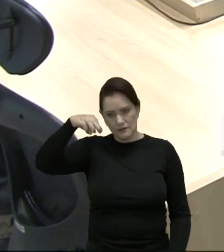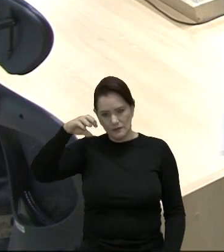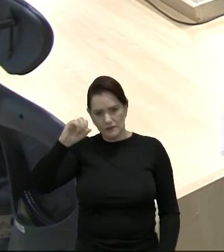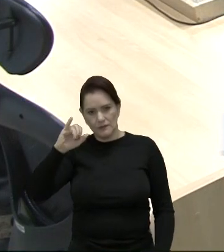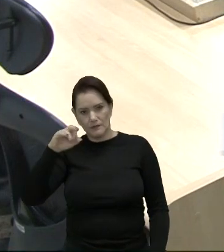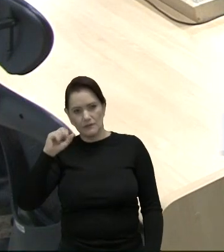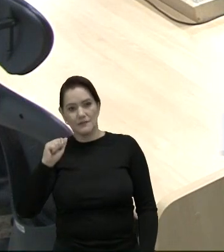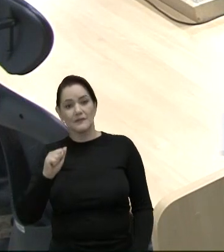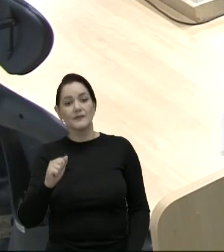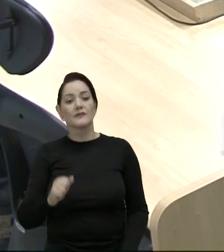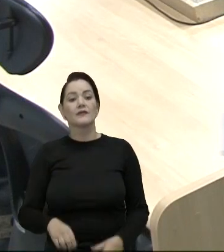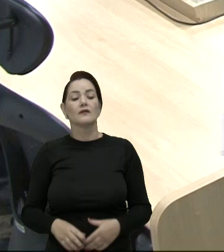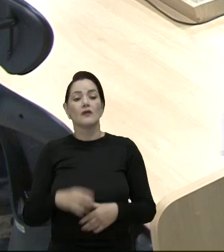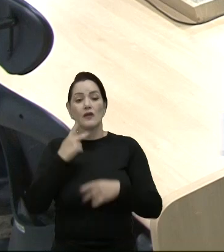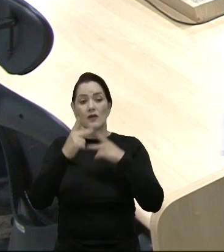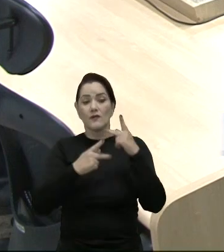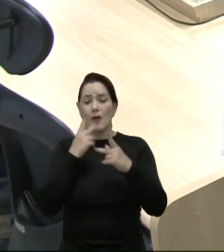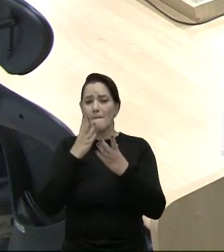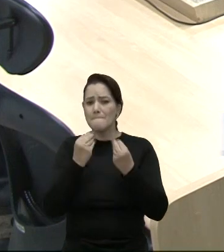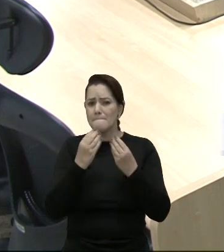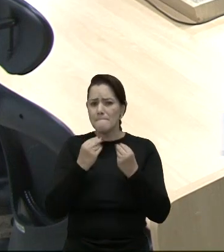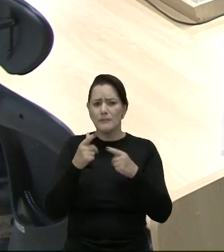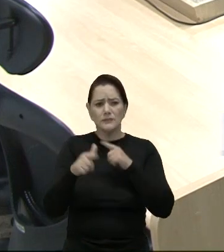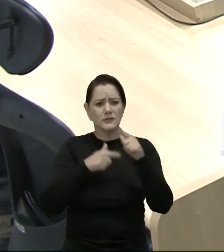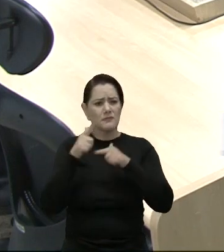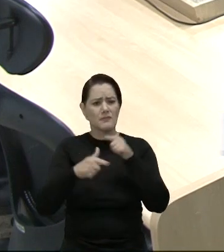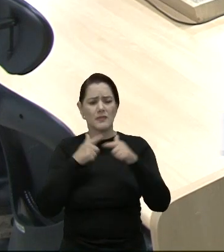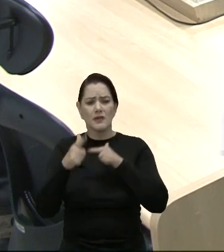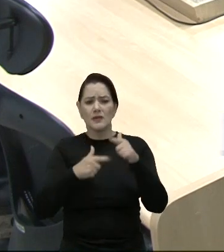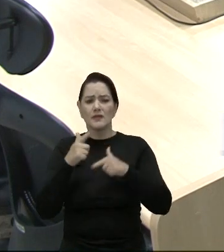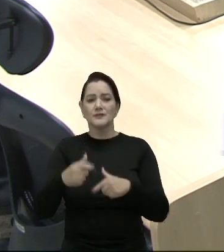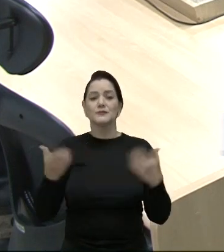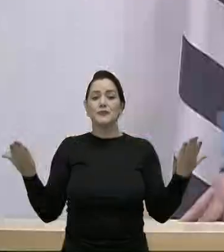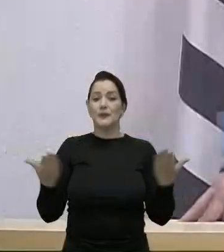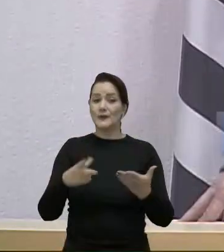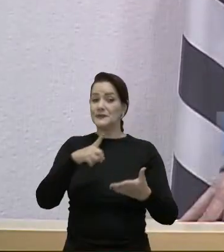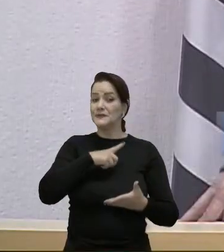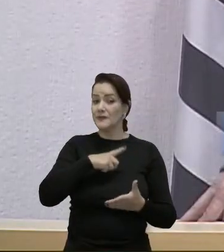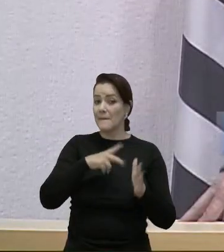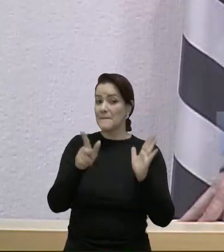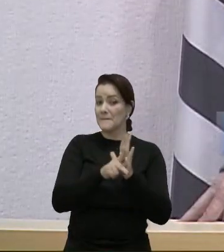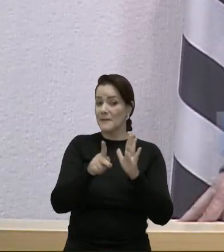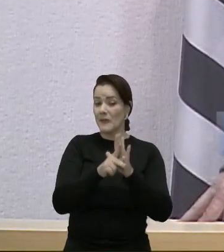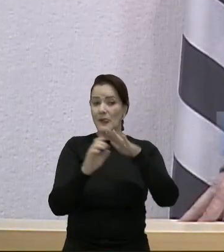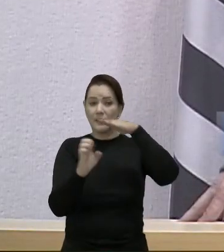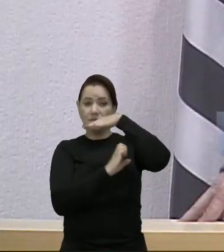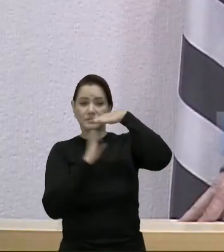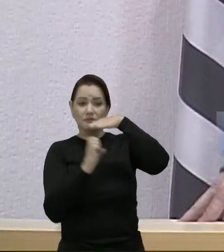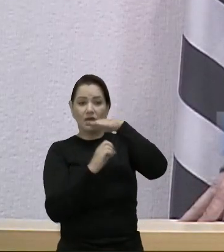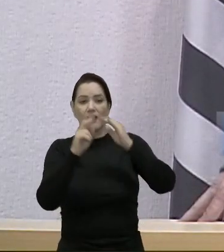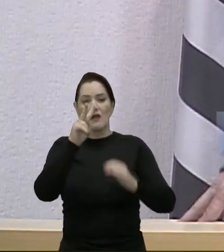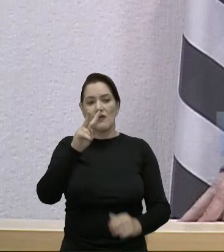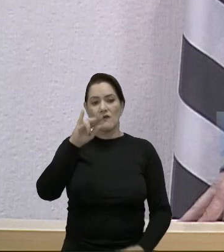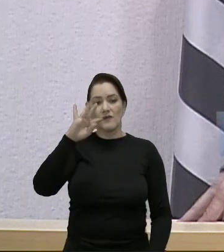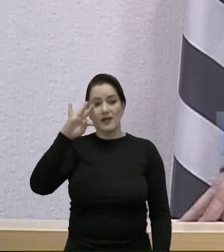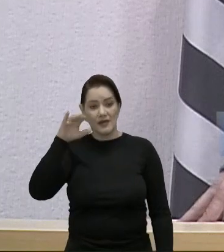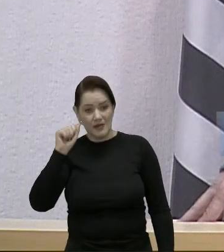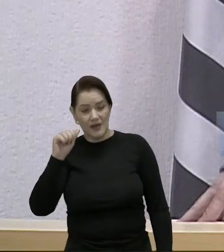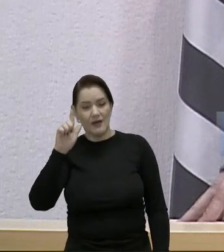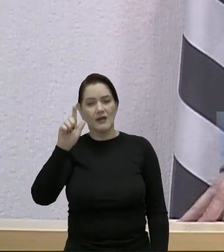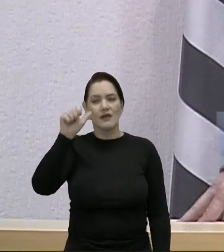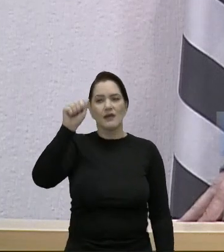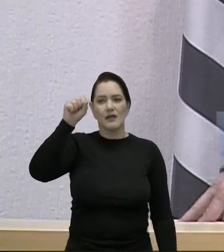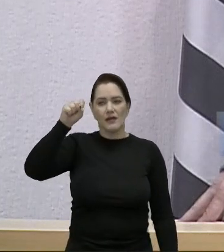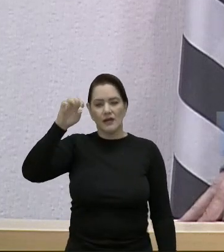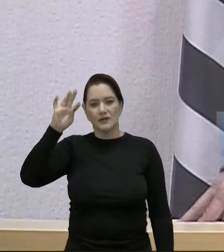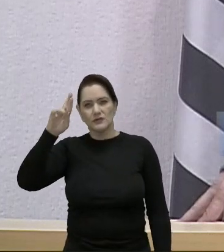diversas empresas ligadas à gastronomia e hoje tem a sua própria empresa, Vitar Gastronomia. Para